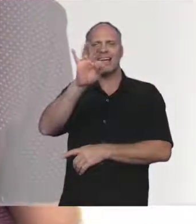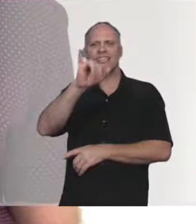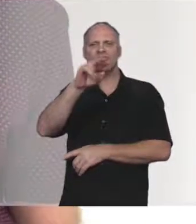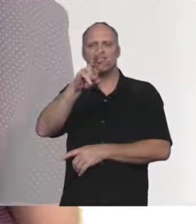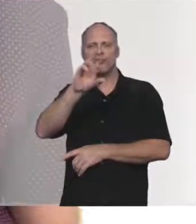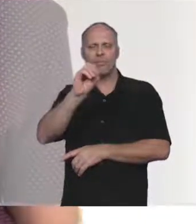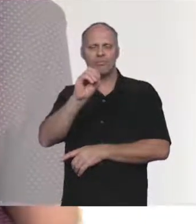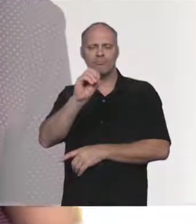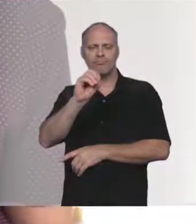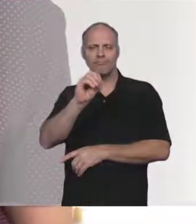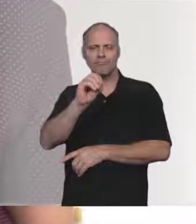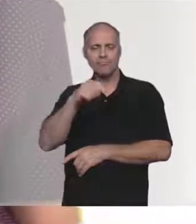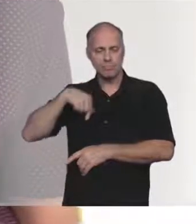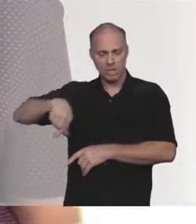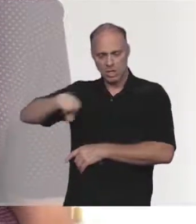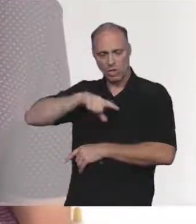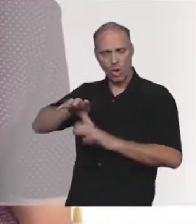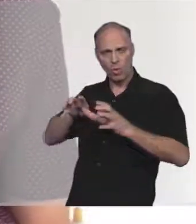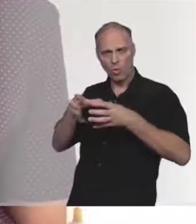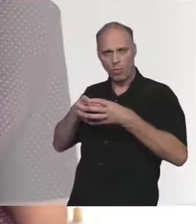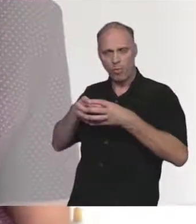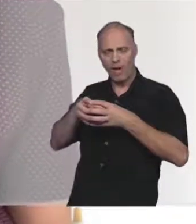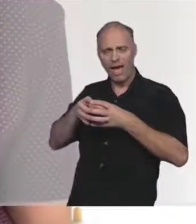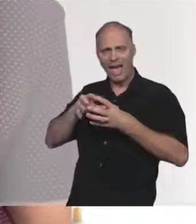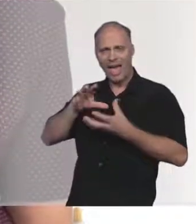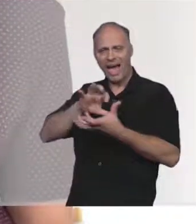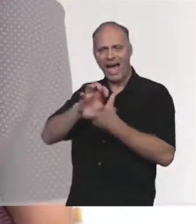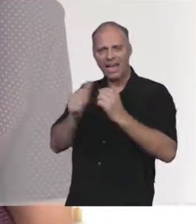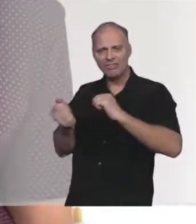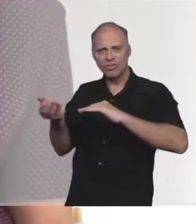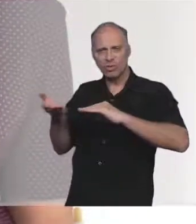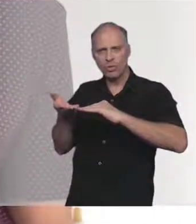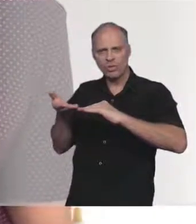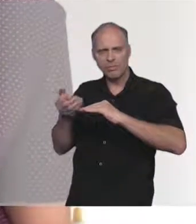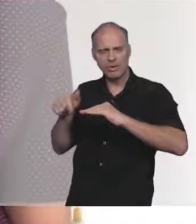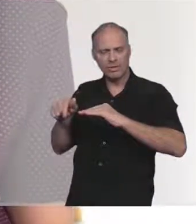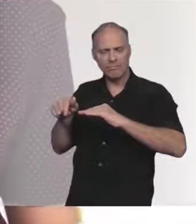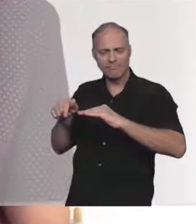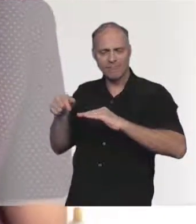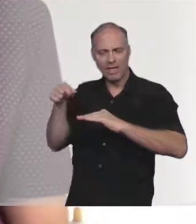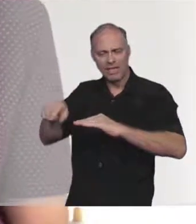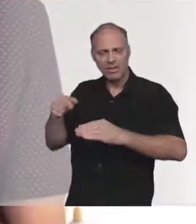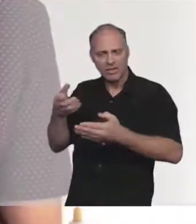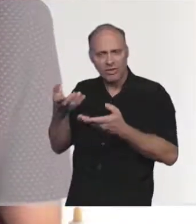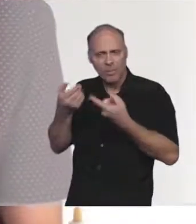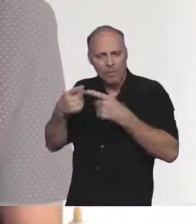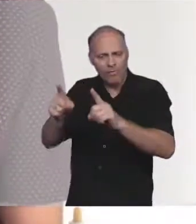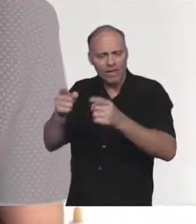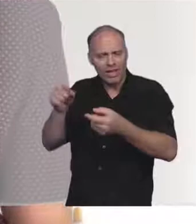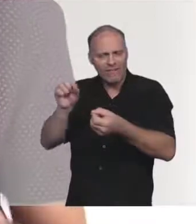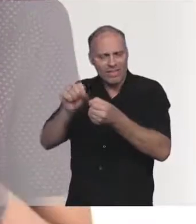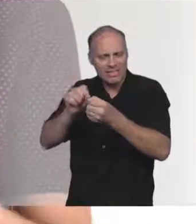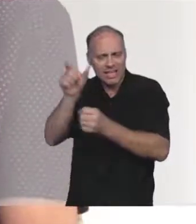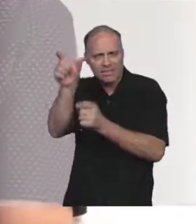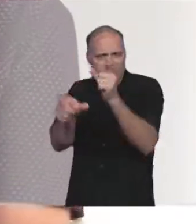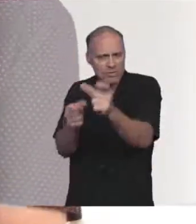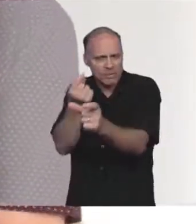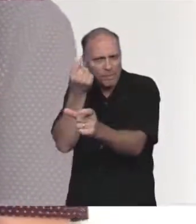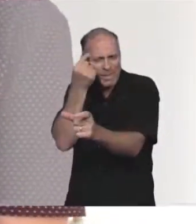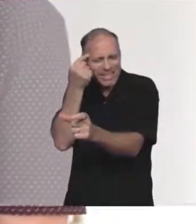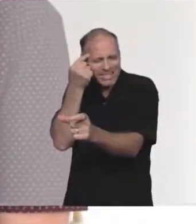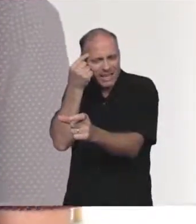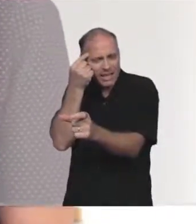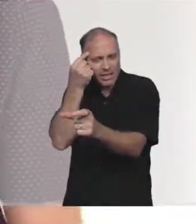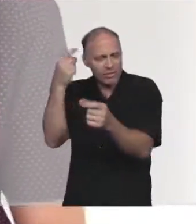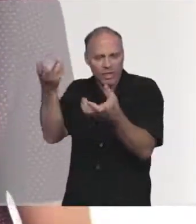é um grupo de arte contemporânea, então aqui nós estamos tentando fazer pensar, né, não fazer a